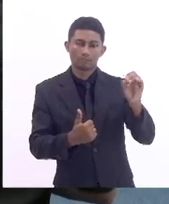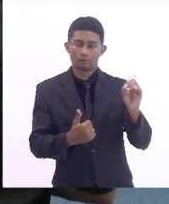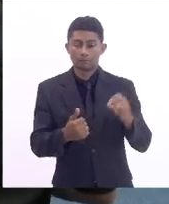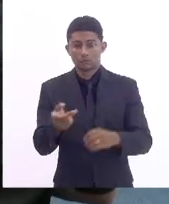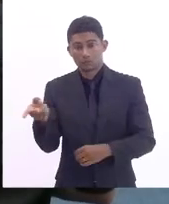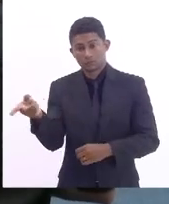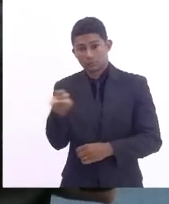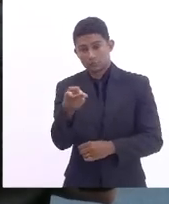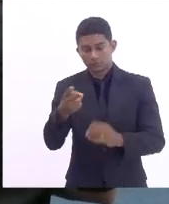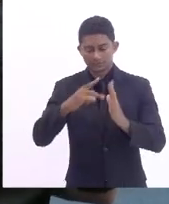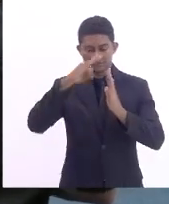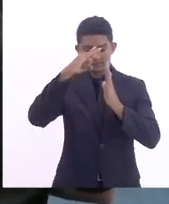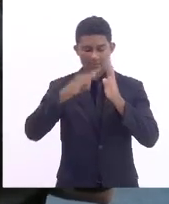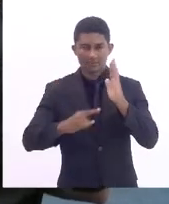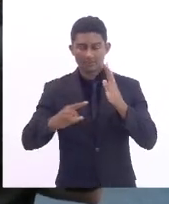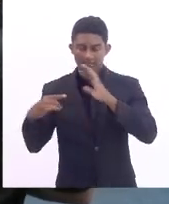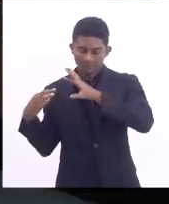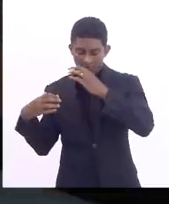posse e